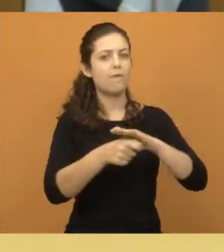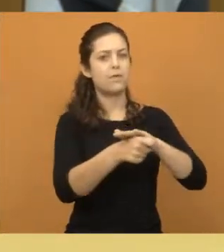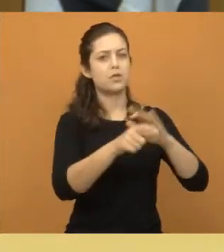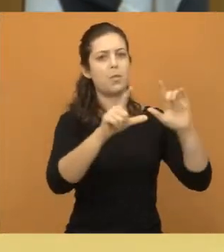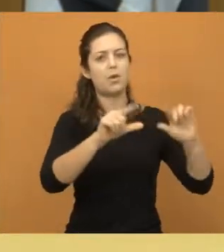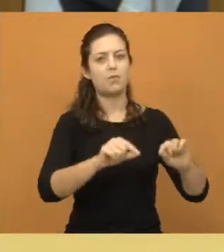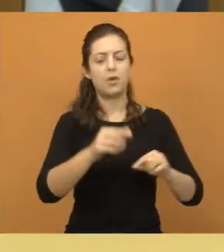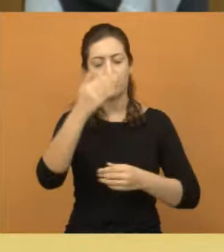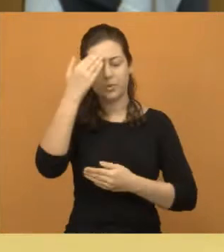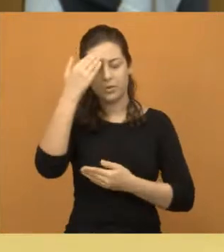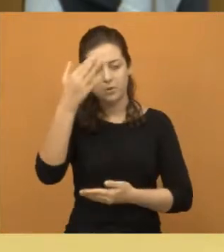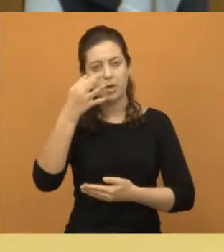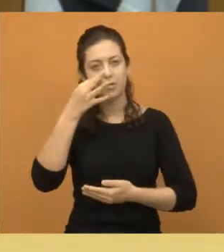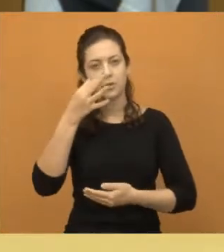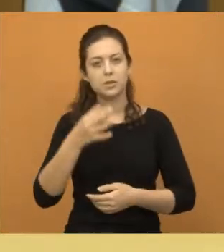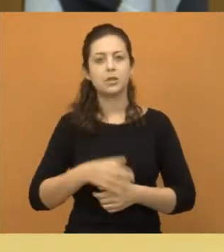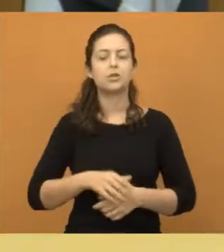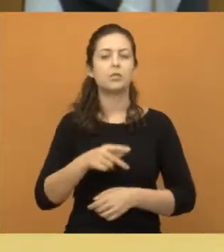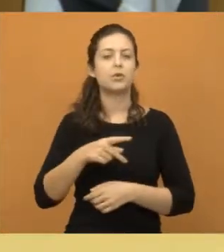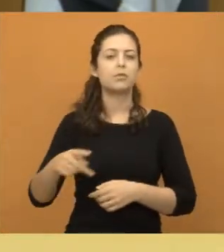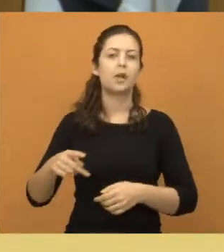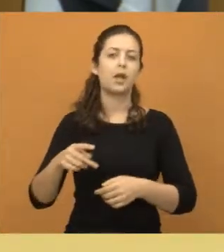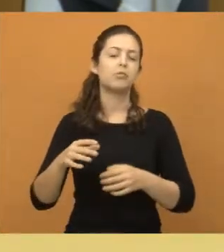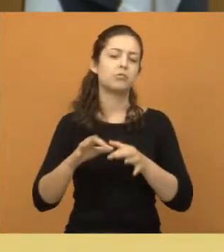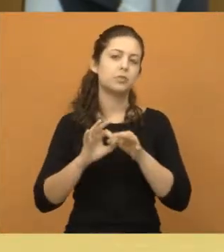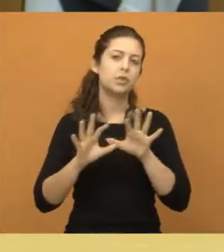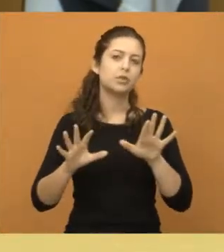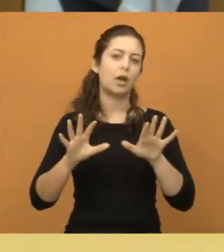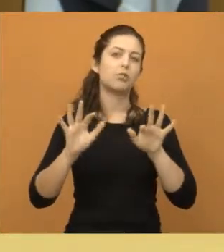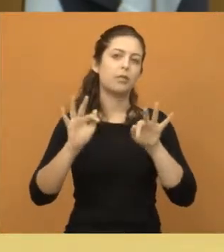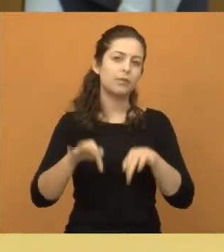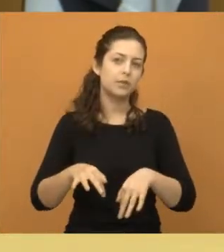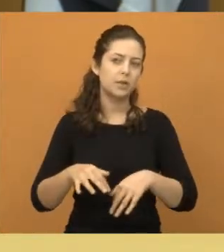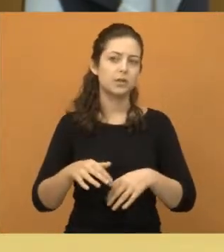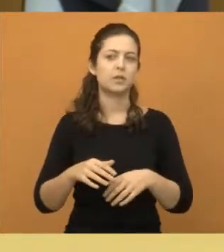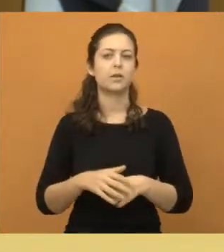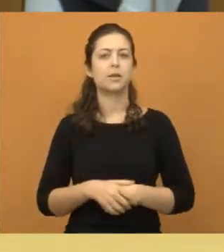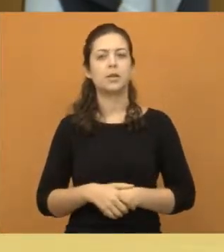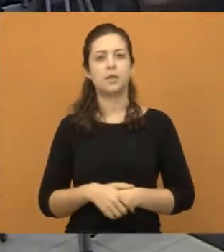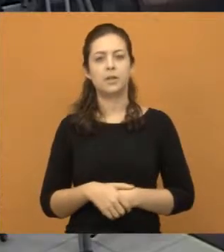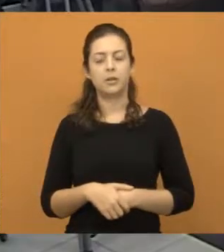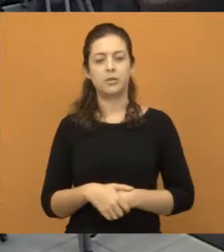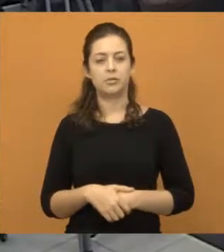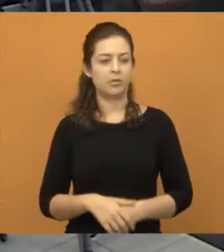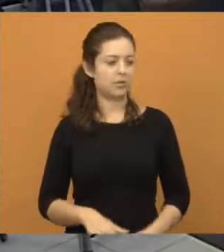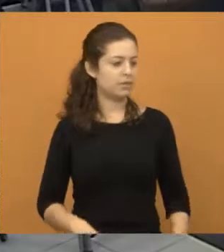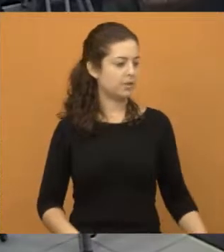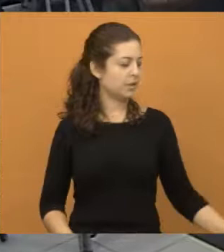investimentos. Muito obrigado, senhor presidente, por assegurar aí a conclusão do nosso raciocínio.